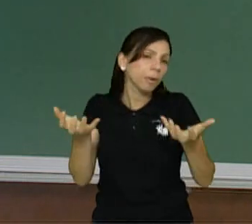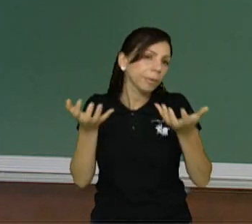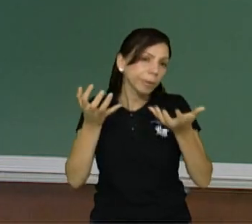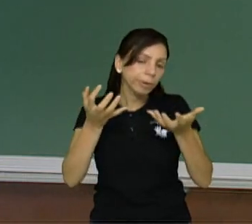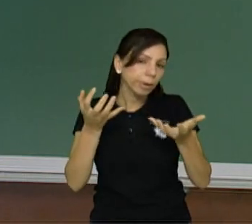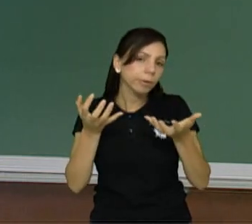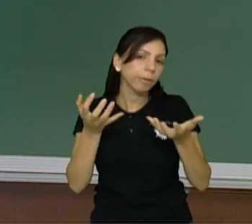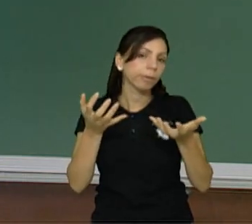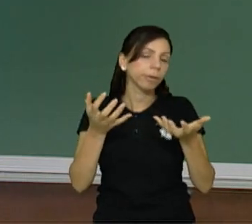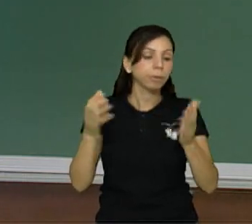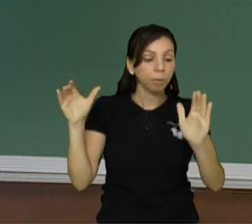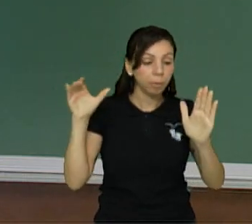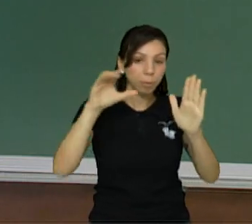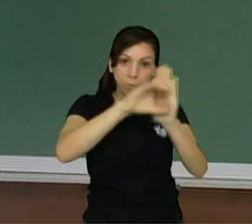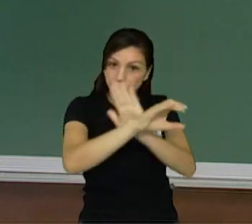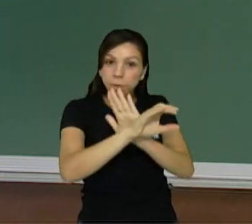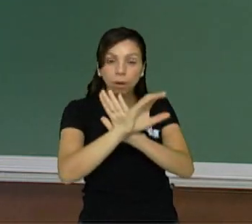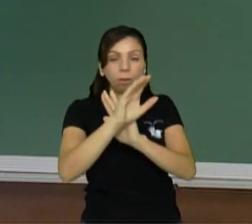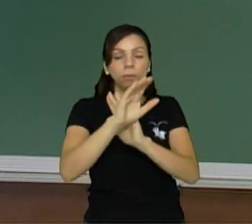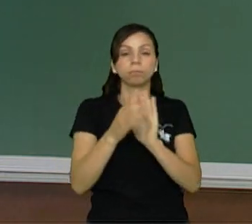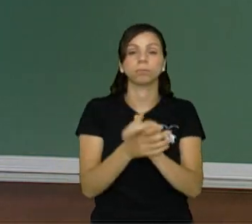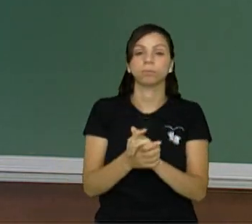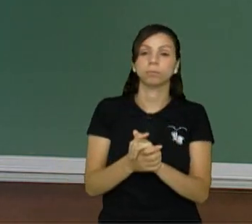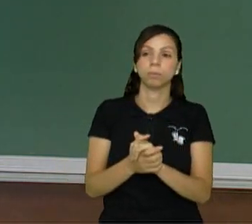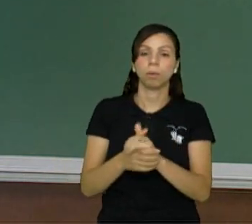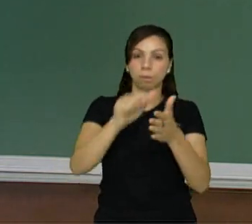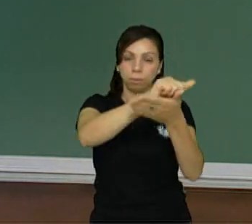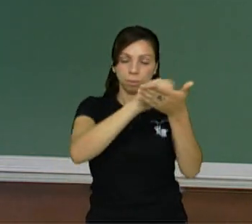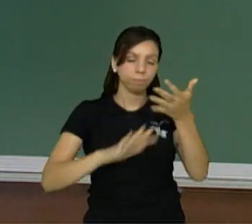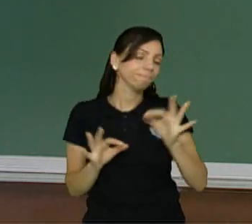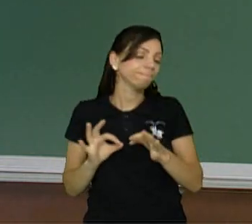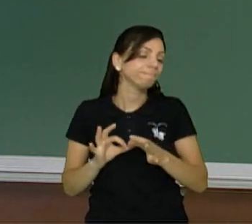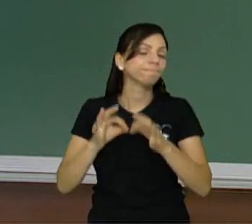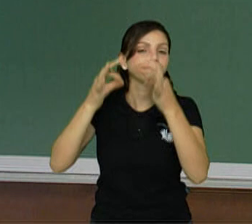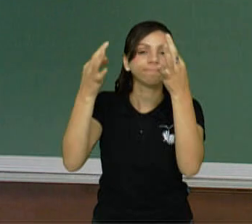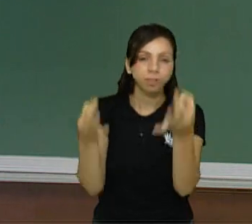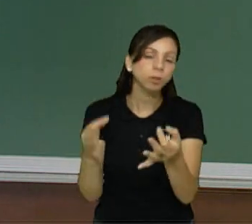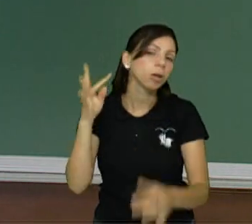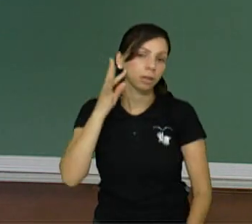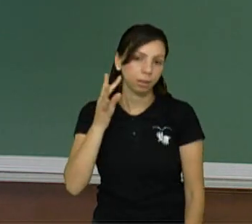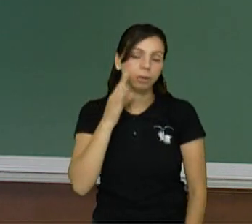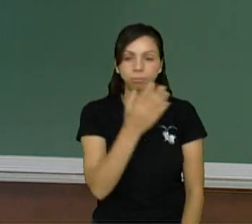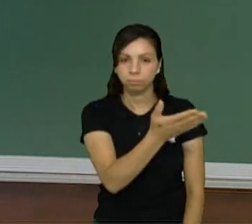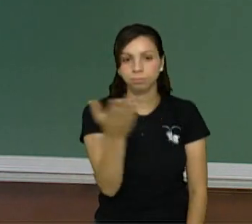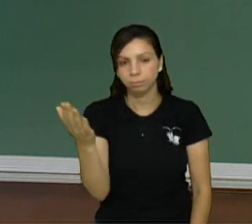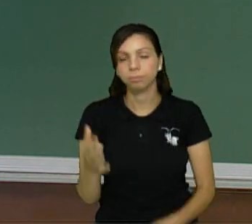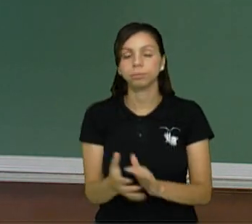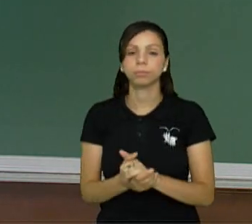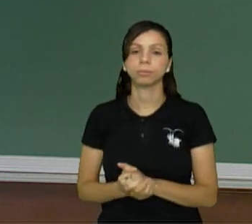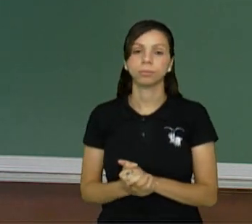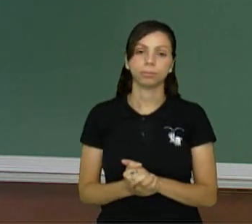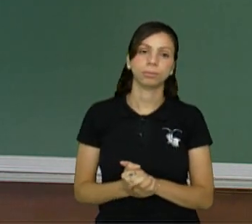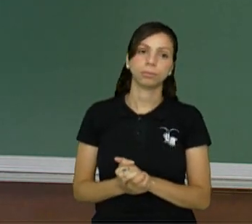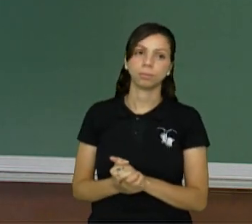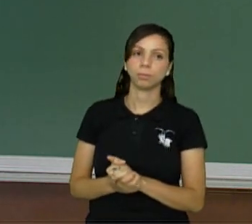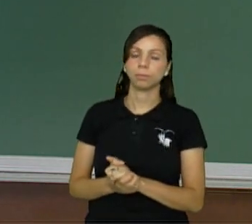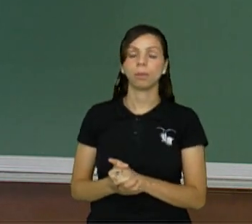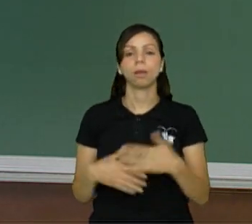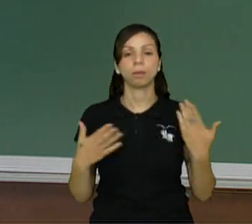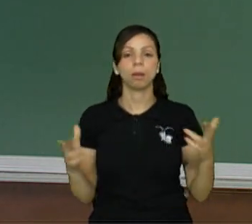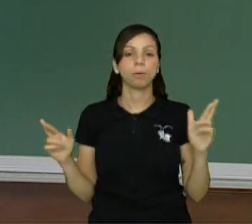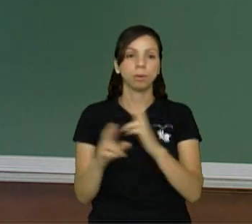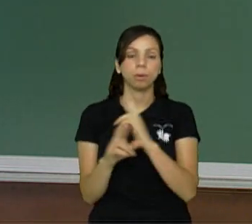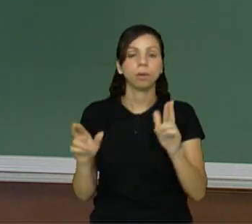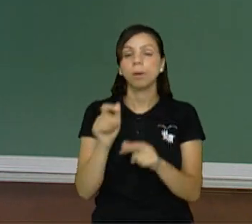aplicar esses conceitos com vocês. Eu trago um quiz aqui bem simples, bem bacana para você. Ele fala o seguinte, relacione a